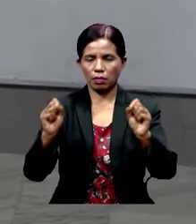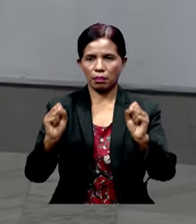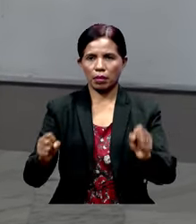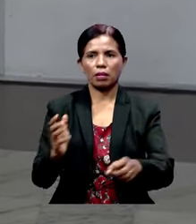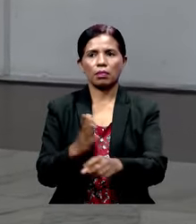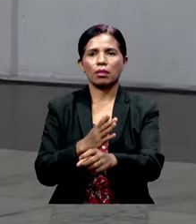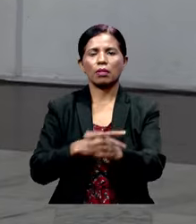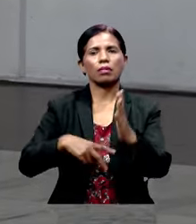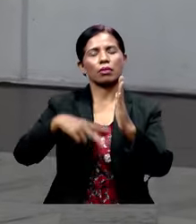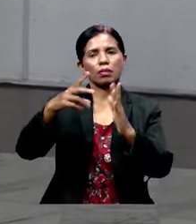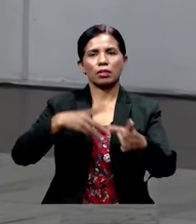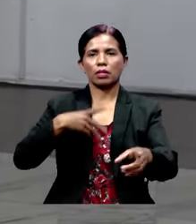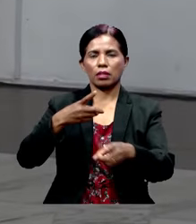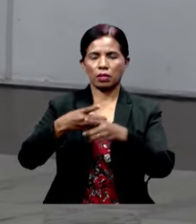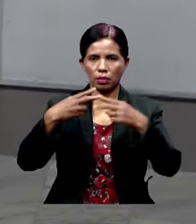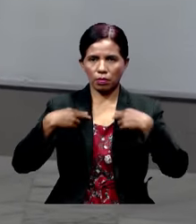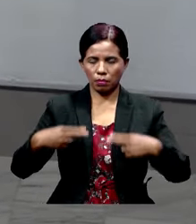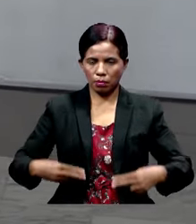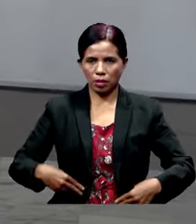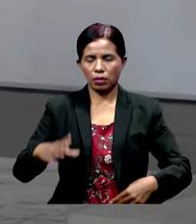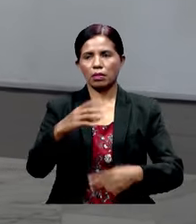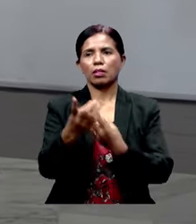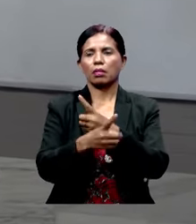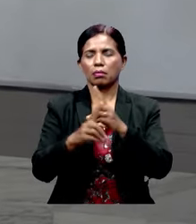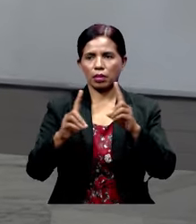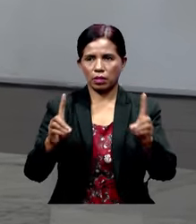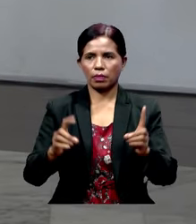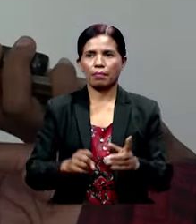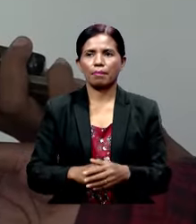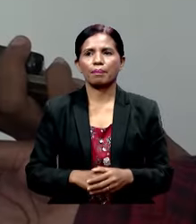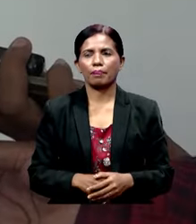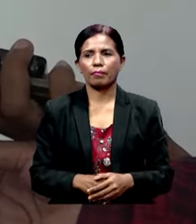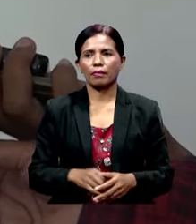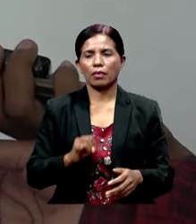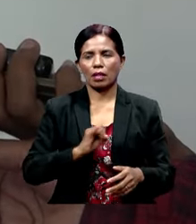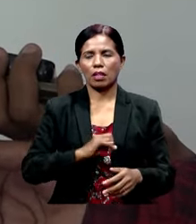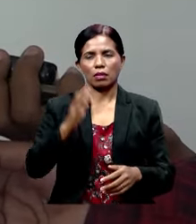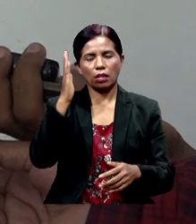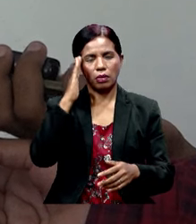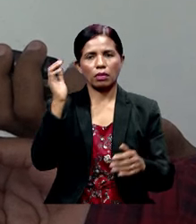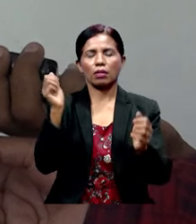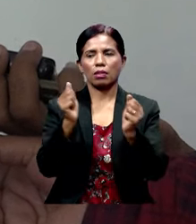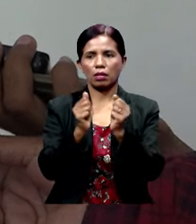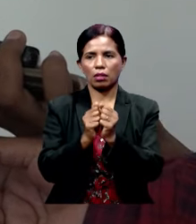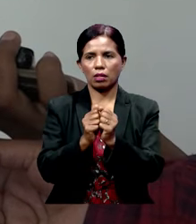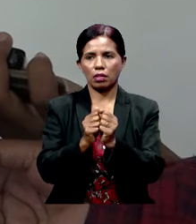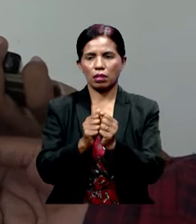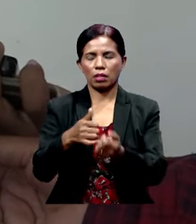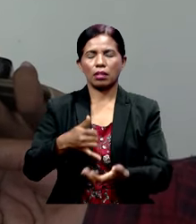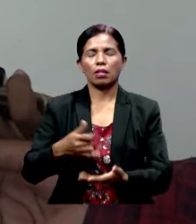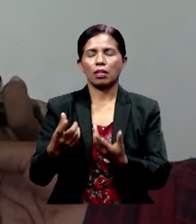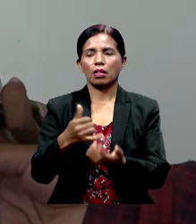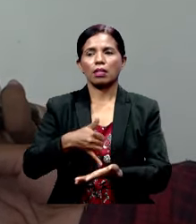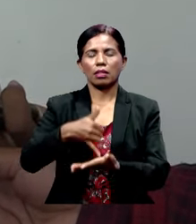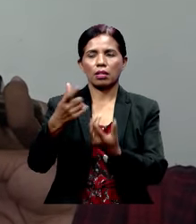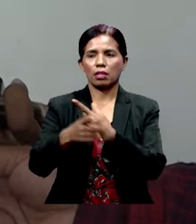promove valor direito humano no democracia. Ao ano em cata, o prêmio liberdade de expressão irá ne